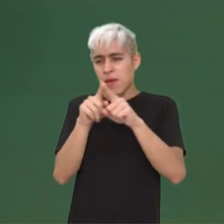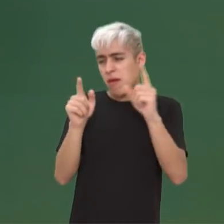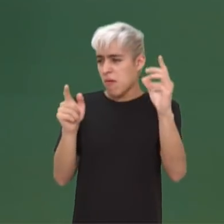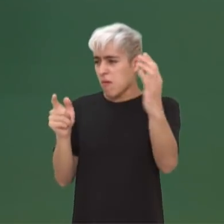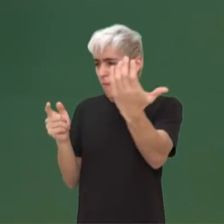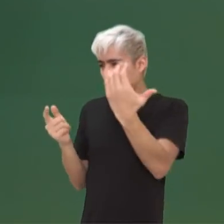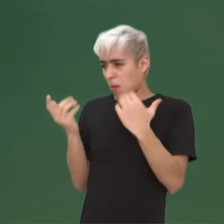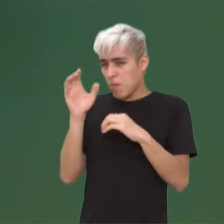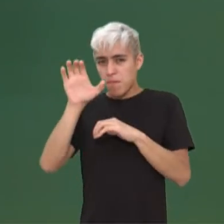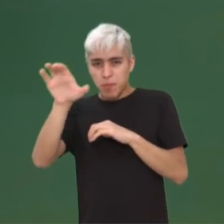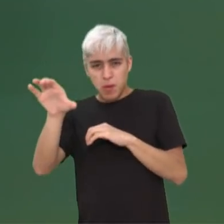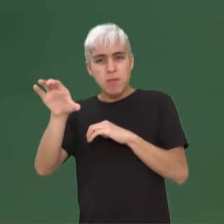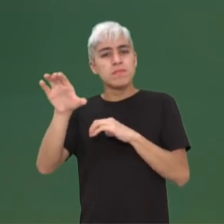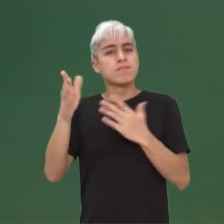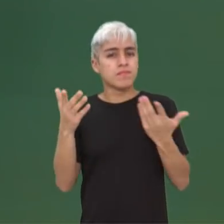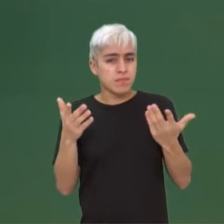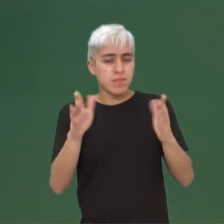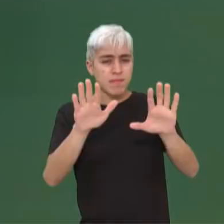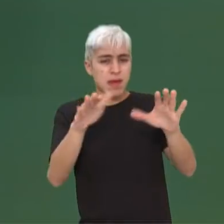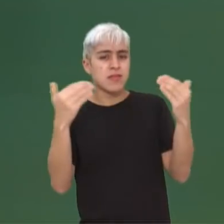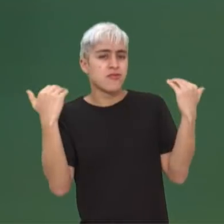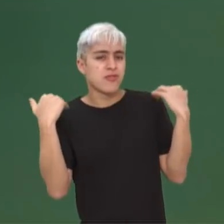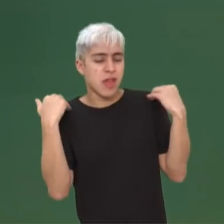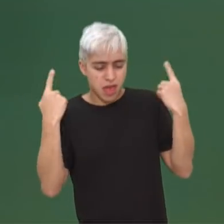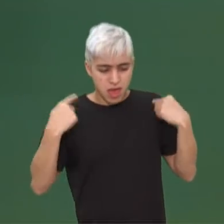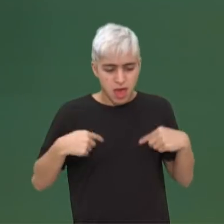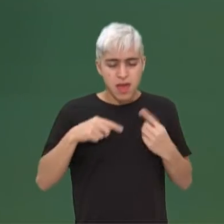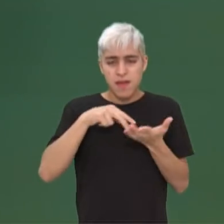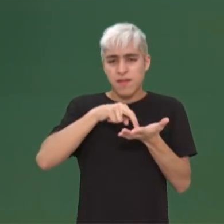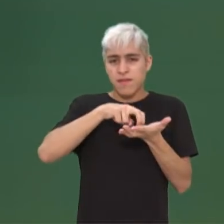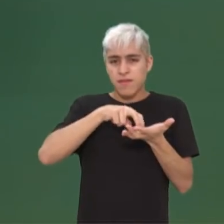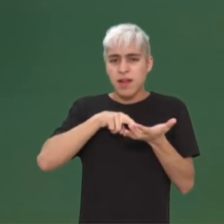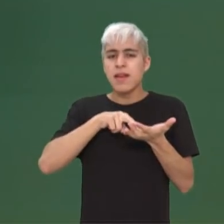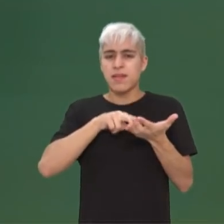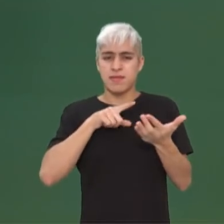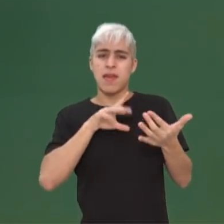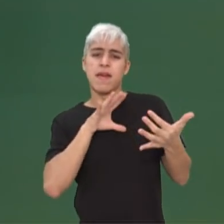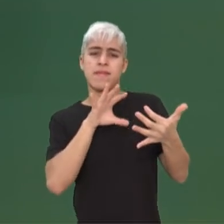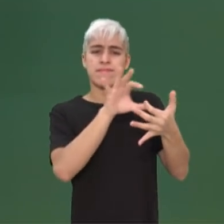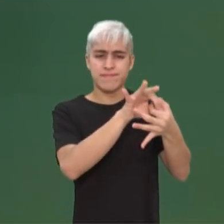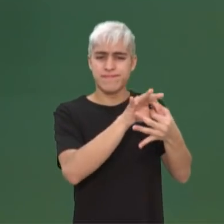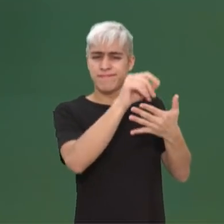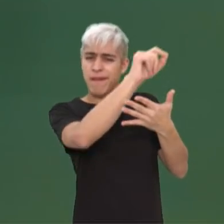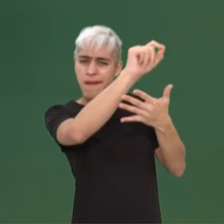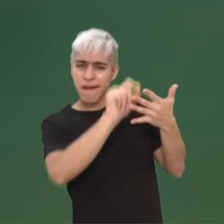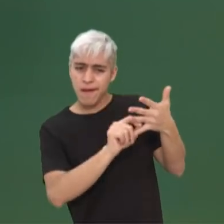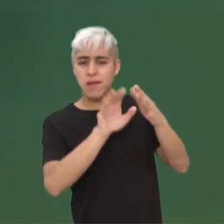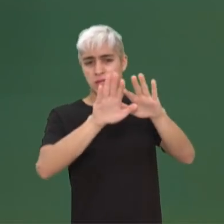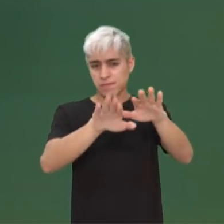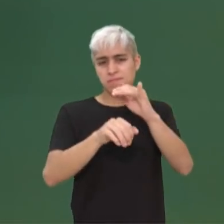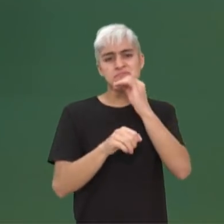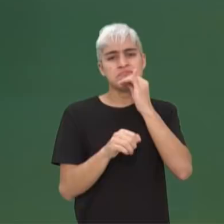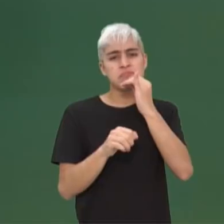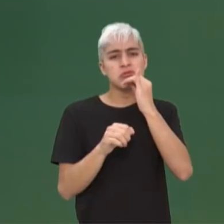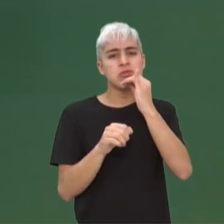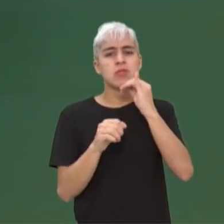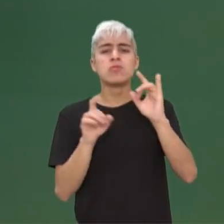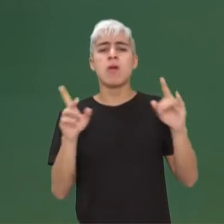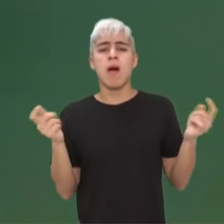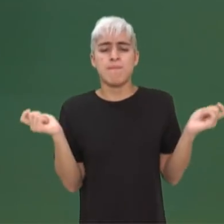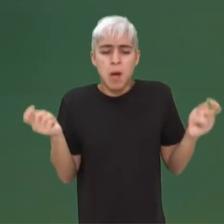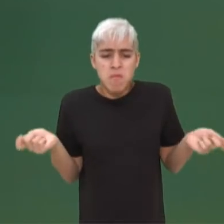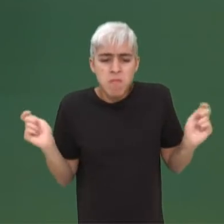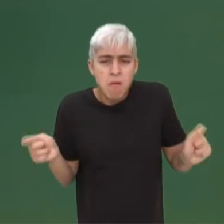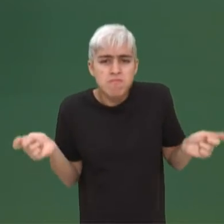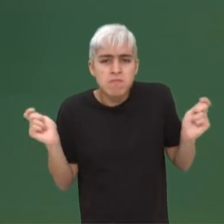diversos conteúdos onde a ginástica de condicionamento, onde a flexibilidade ela é trabalhada. Então aqui, quando você vai fazer ali um simples gesto de pular corda, você